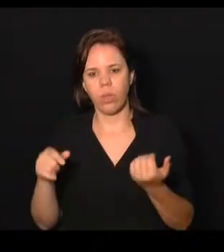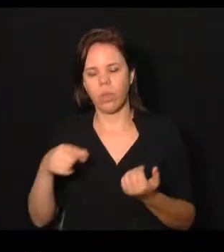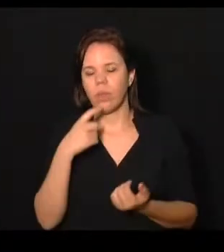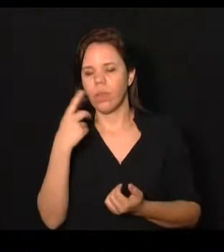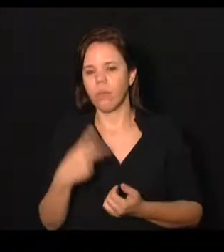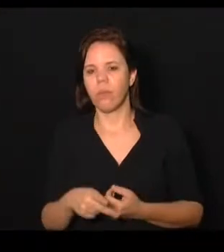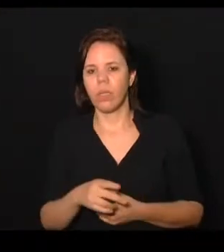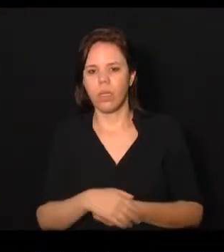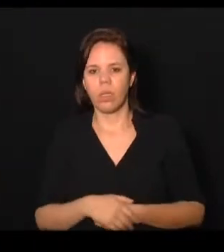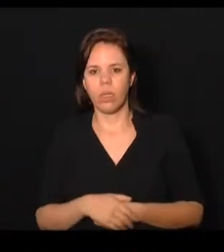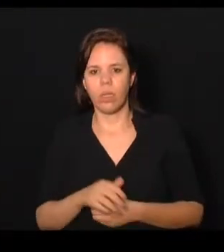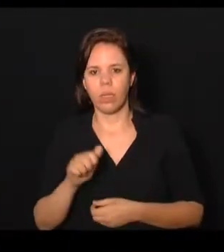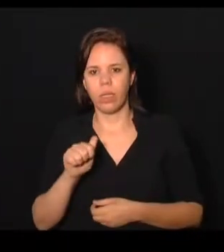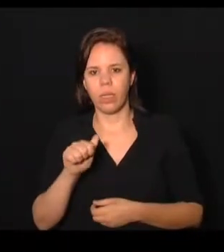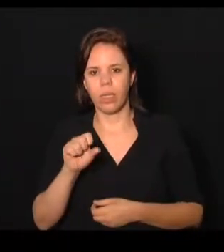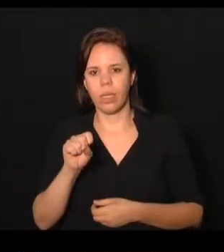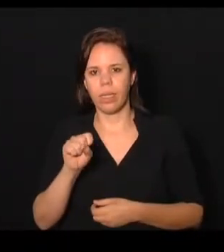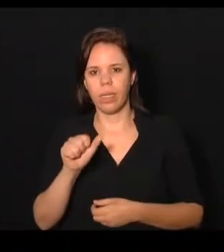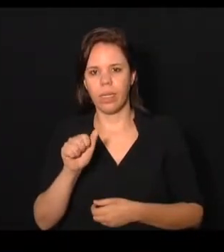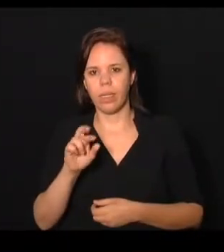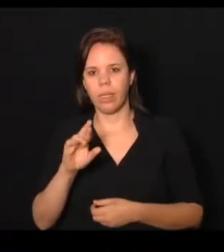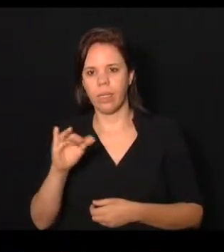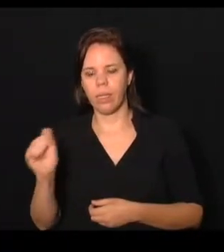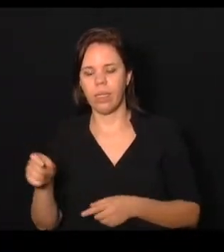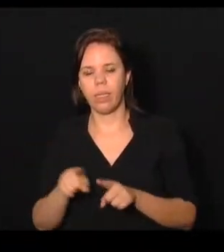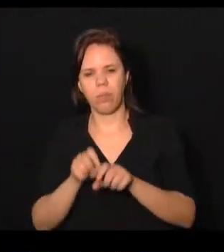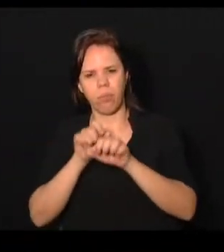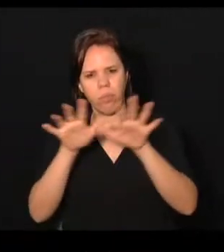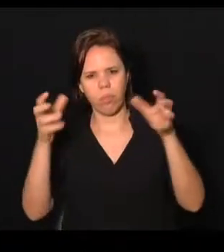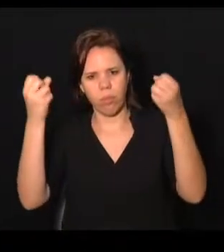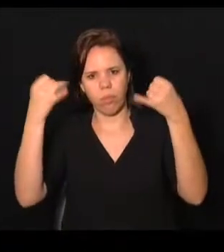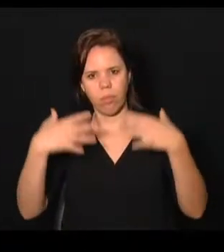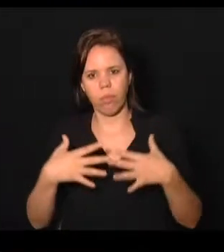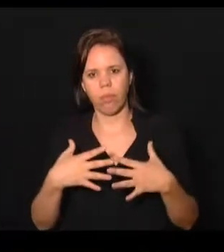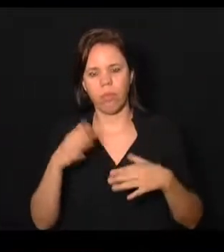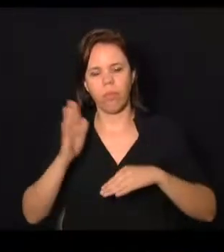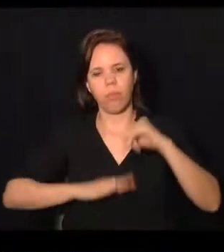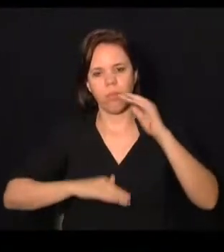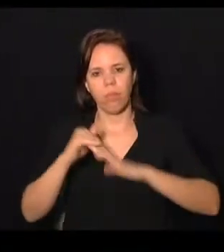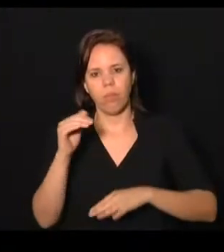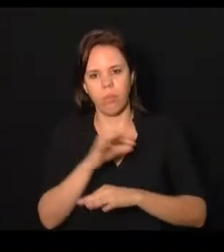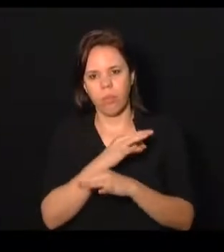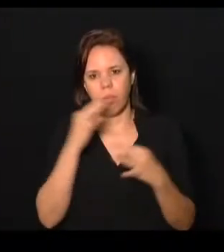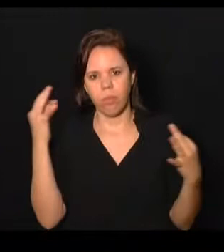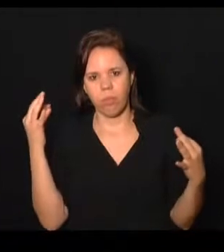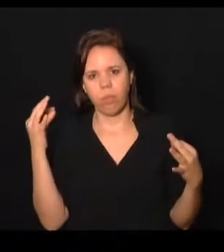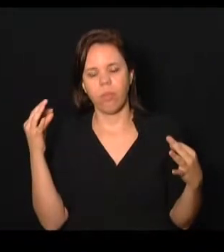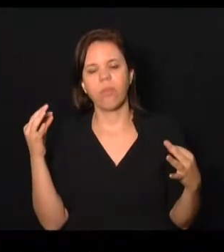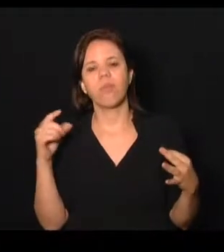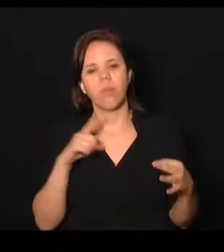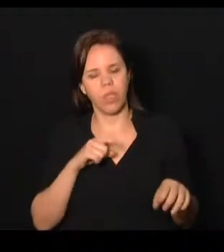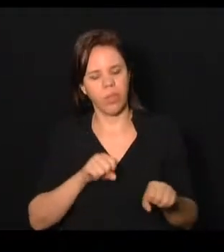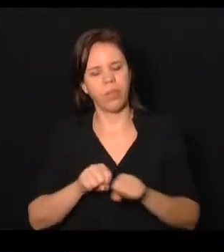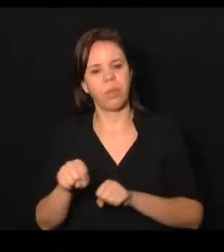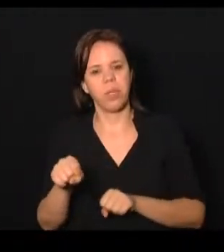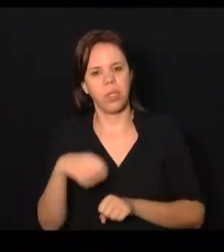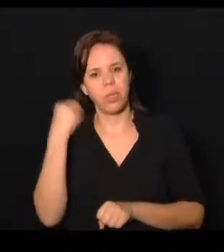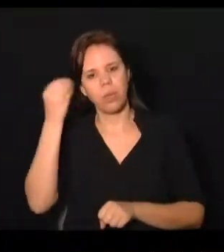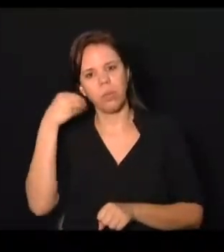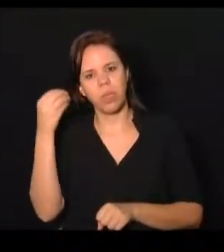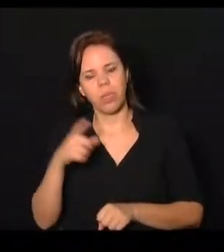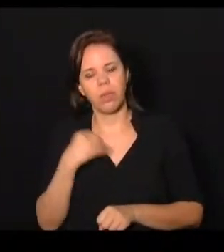Campinas, e ela pôde explanar da melhor maneira possível, uma profissional, né, gabaritada, e